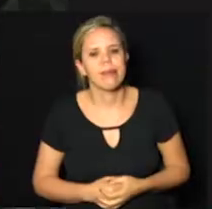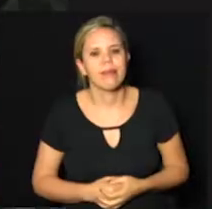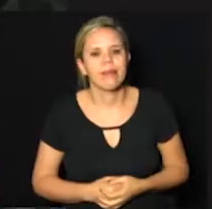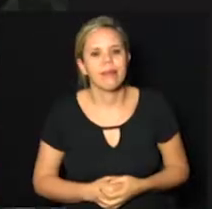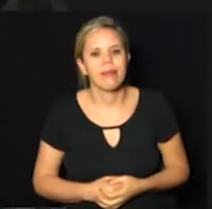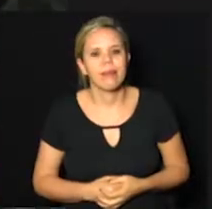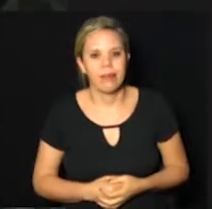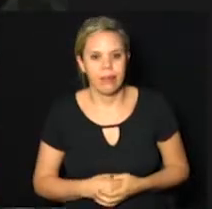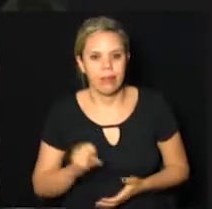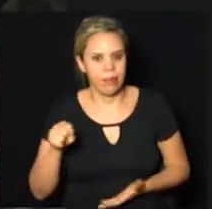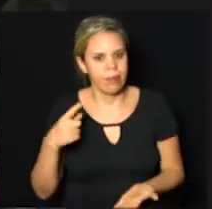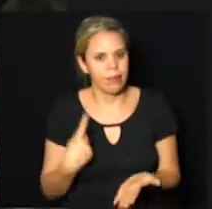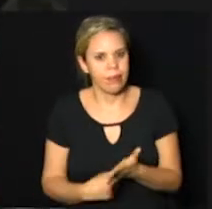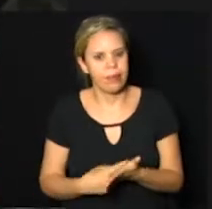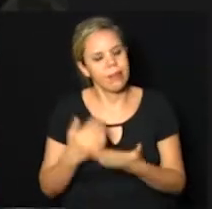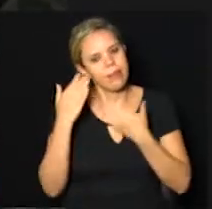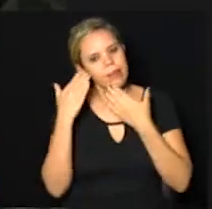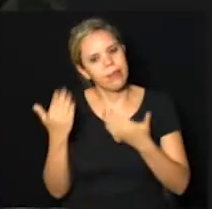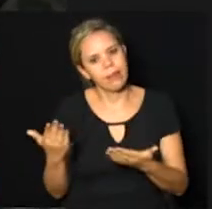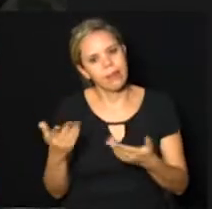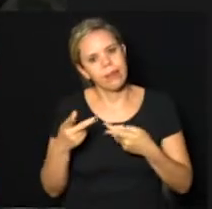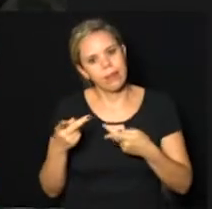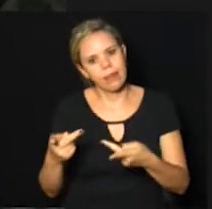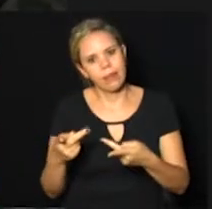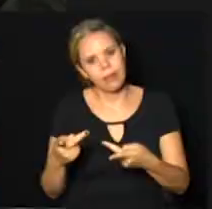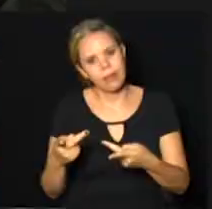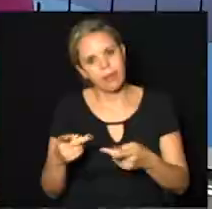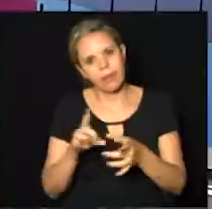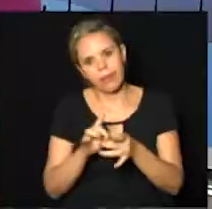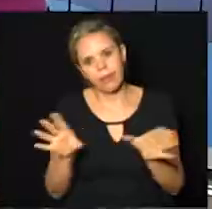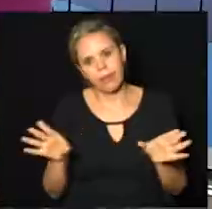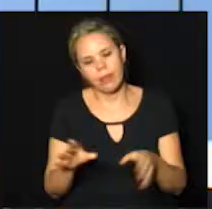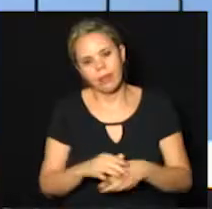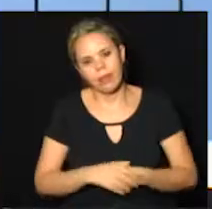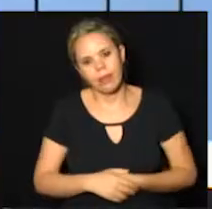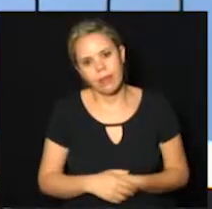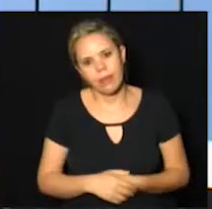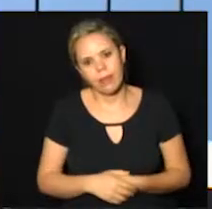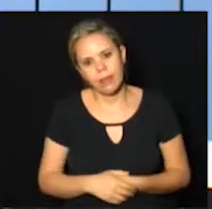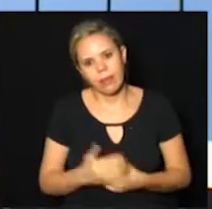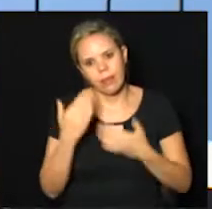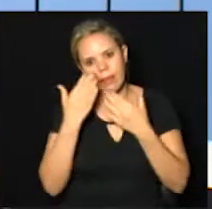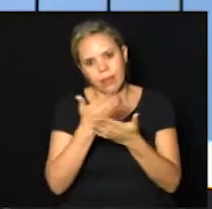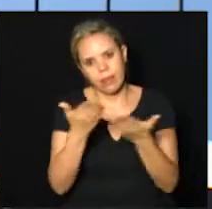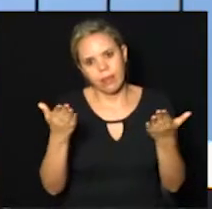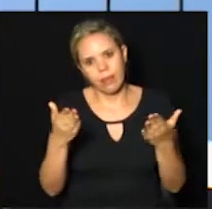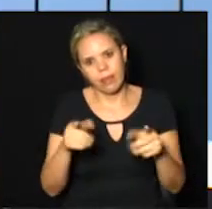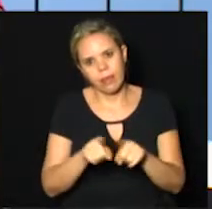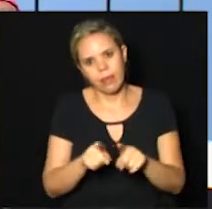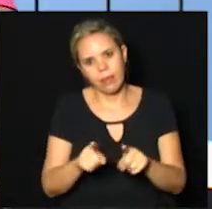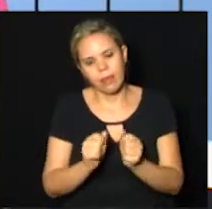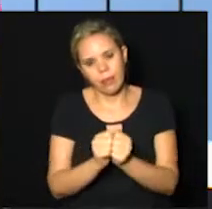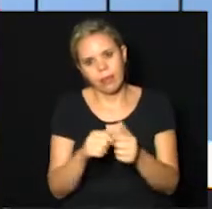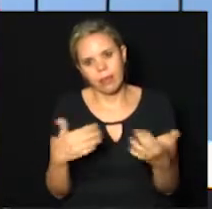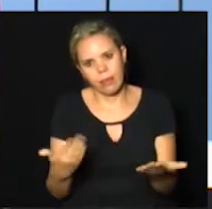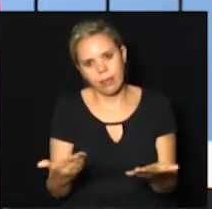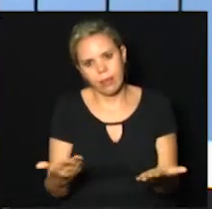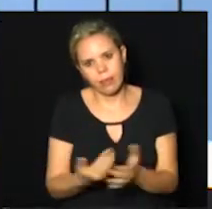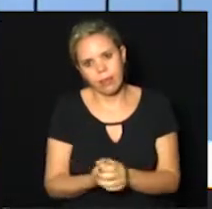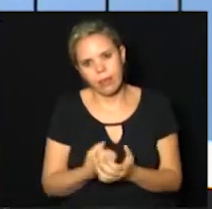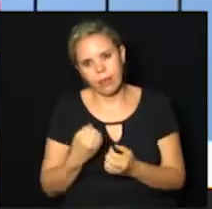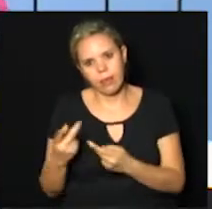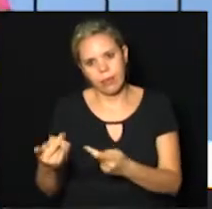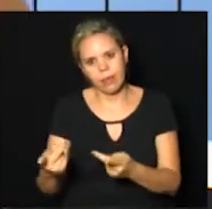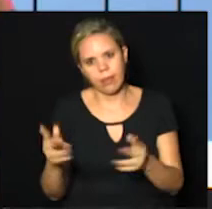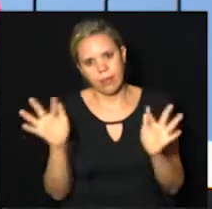Combinado, Andréia. Muito obrigada pelo convite, estou à disposição. E obrigado você também que esteve comigo até agora. Seja muito feliz